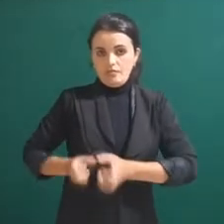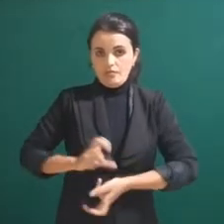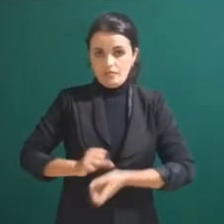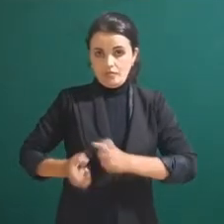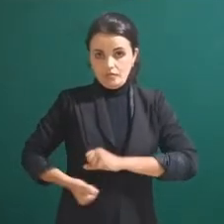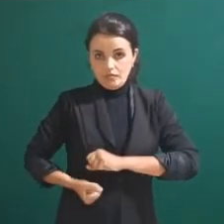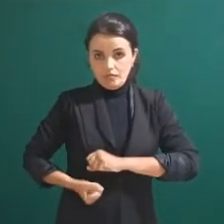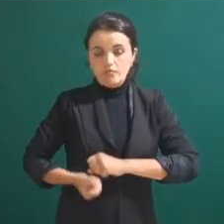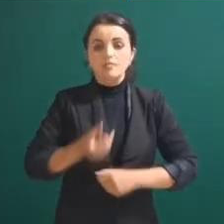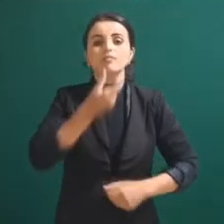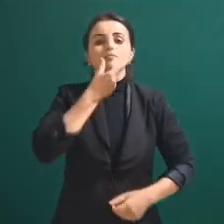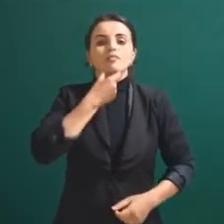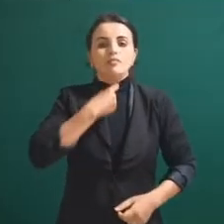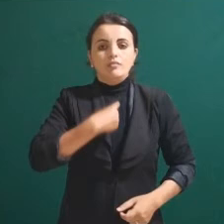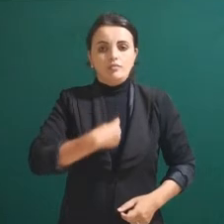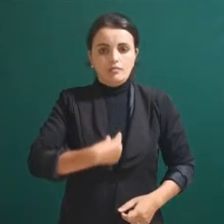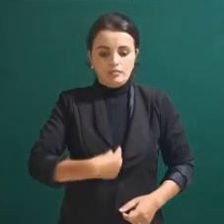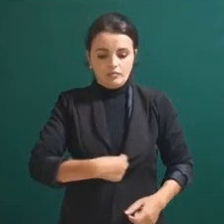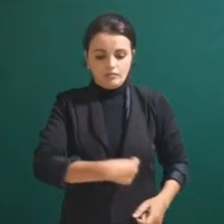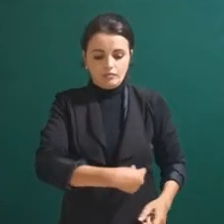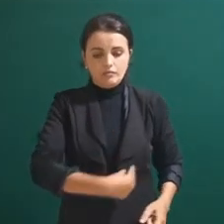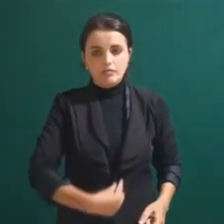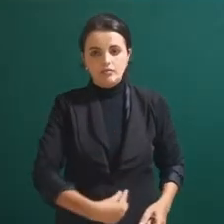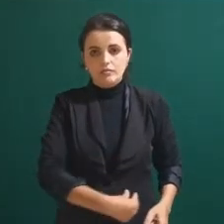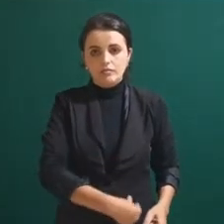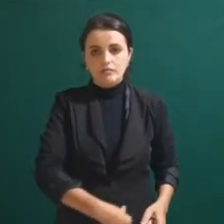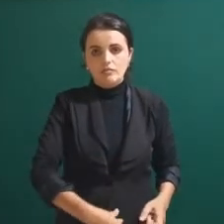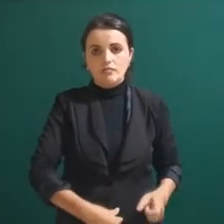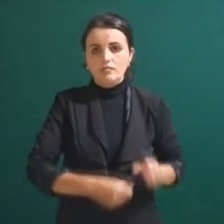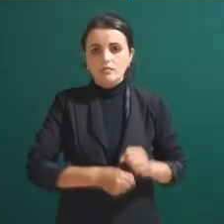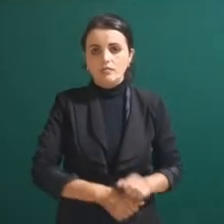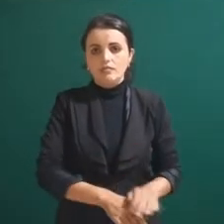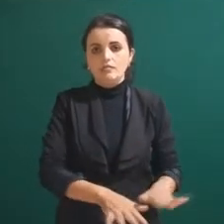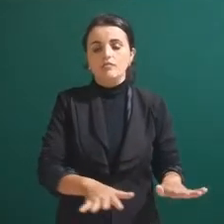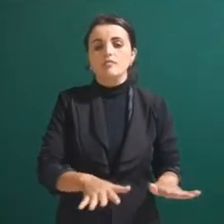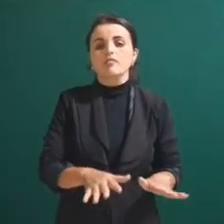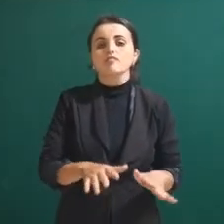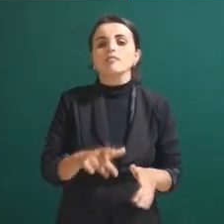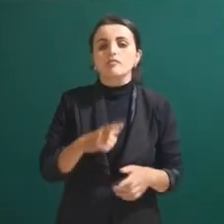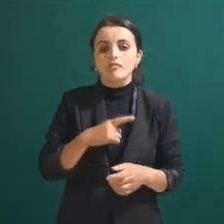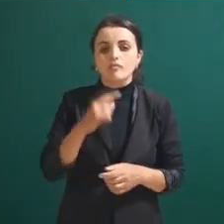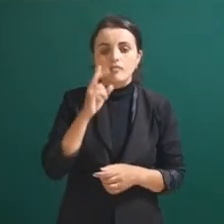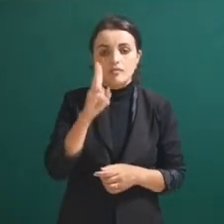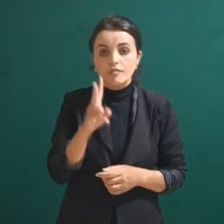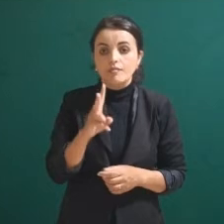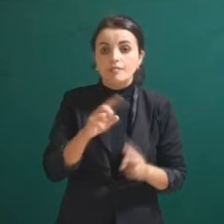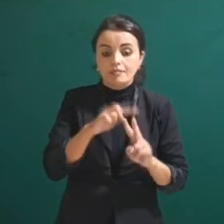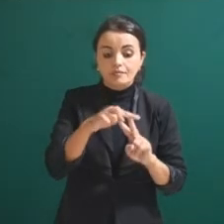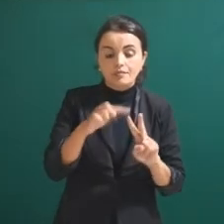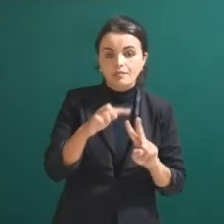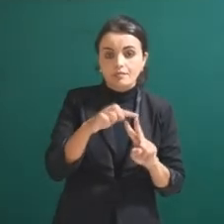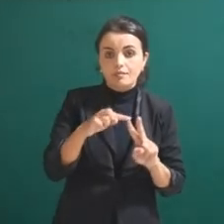alimentos eles passam para ter a absorção dos nutrientes, daqui a pouco a gente vai ver como é que acontece. E em seguida ele passa aqui